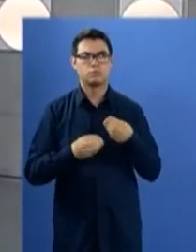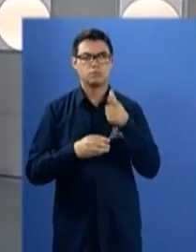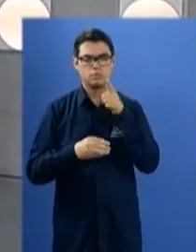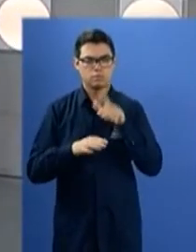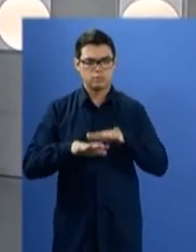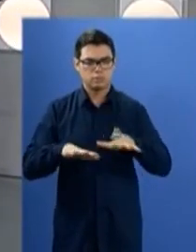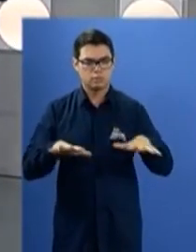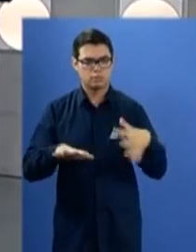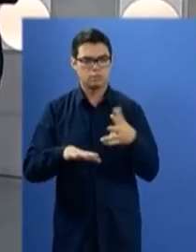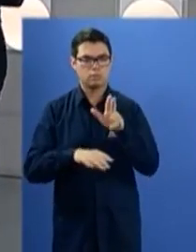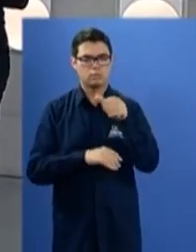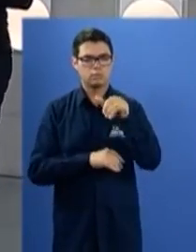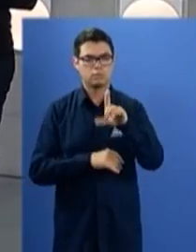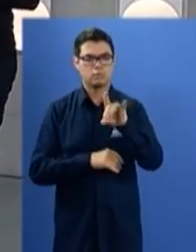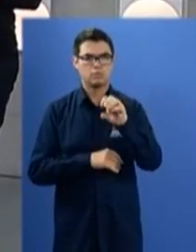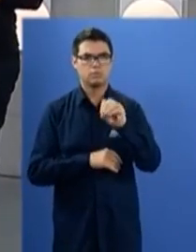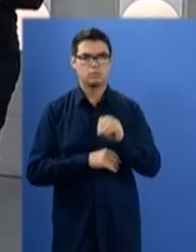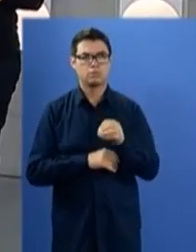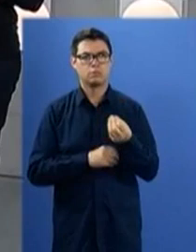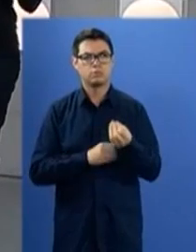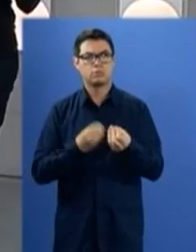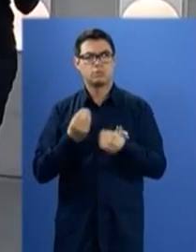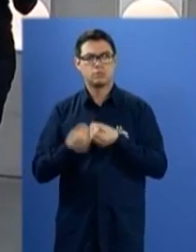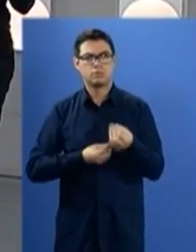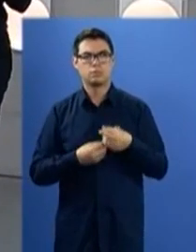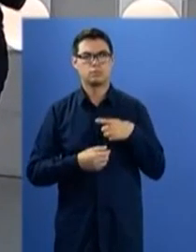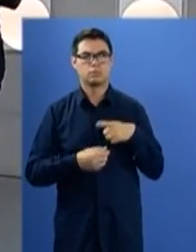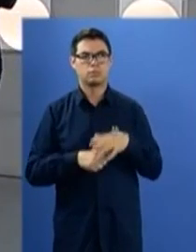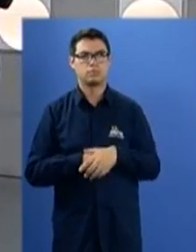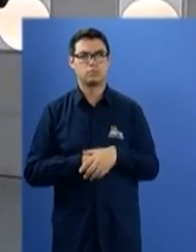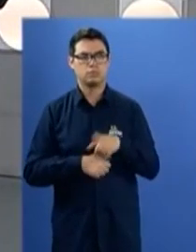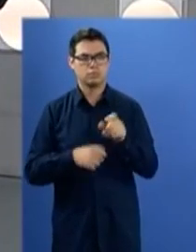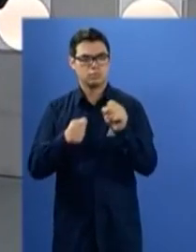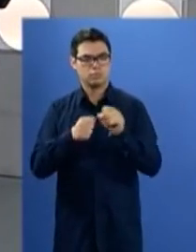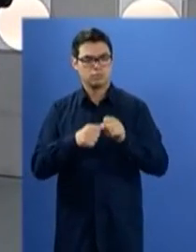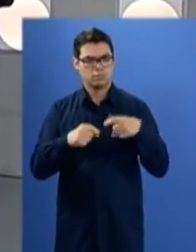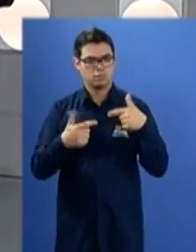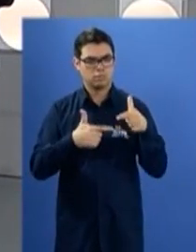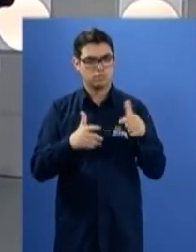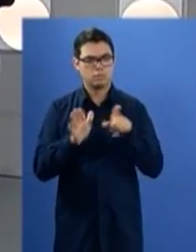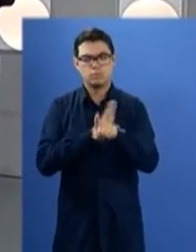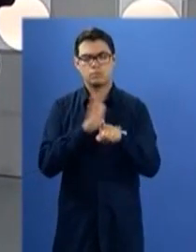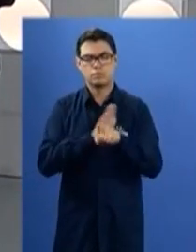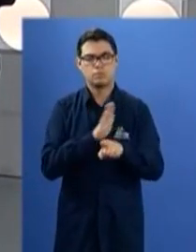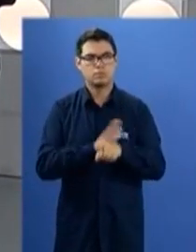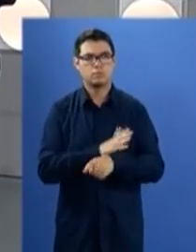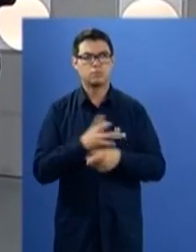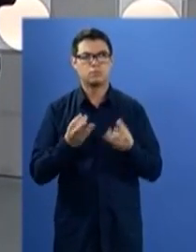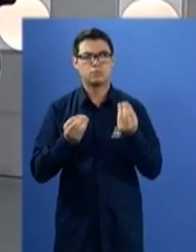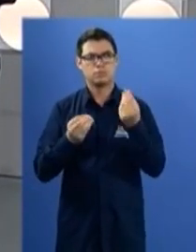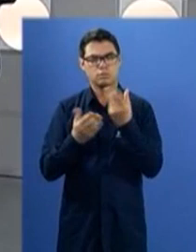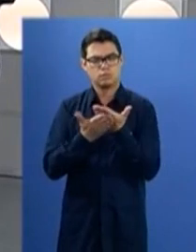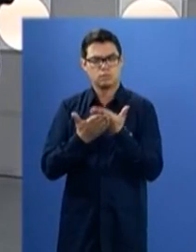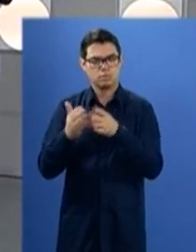umidade nesse ambiente ou pode me afetar o produto? Ele é propício para a execução de tarefas pelos colaboradores?